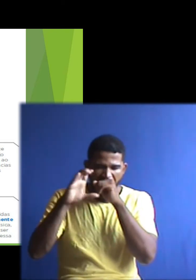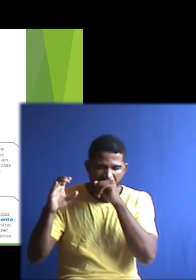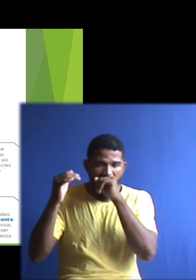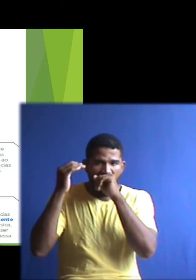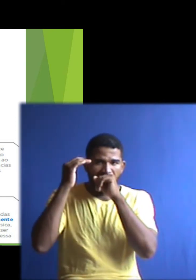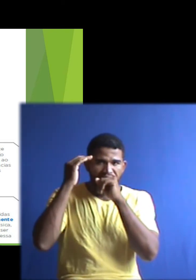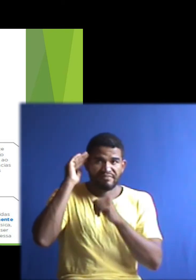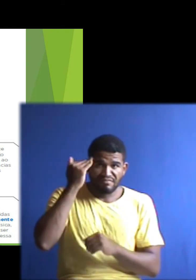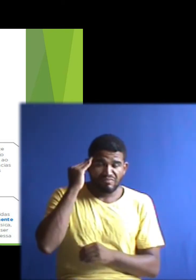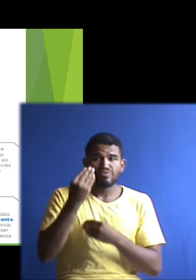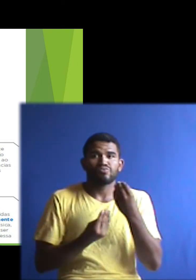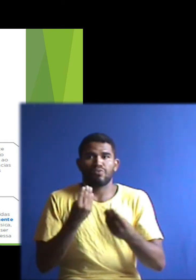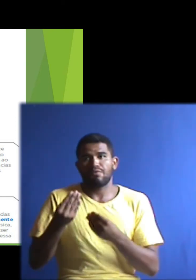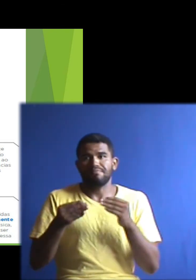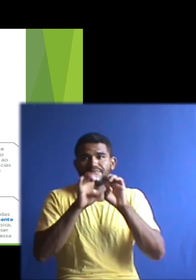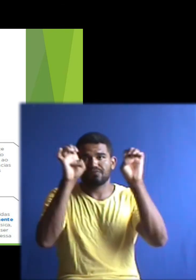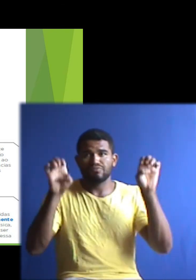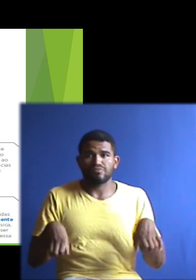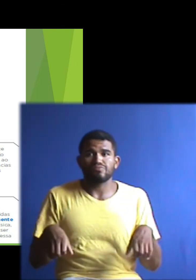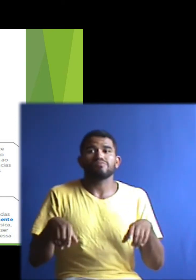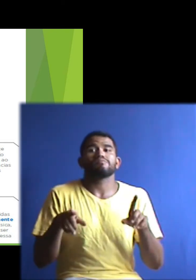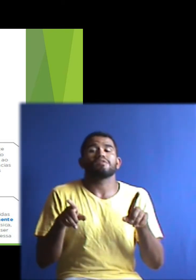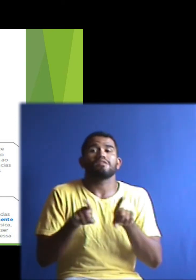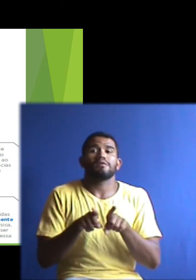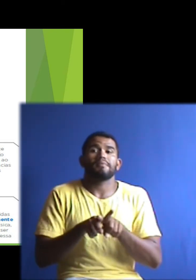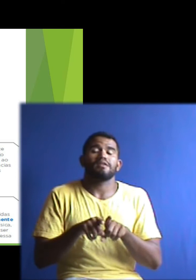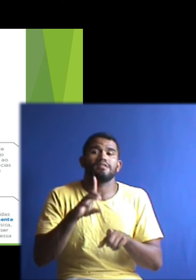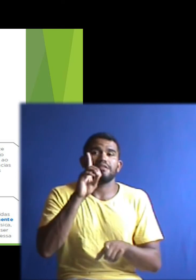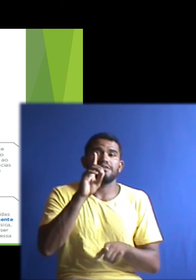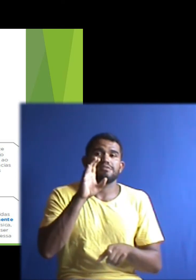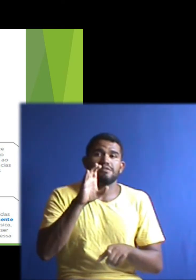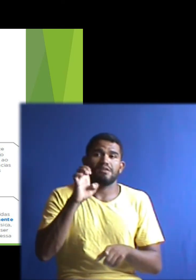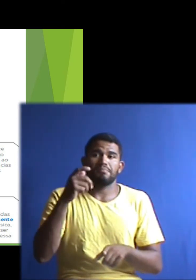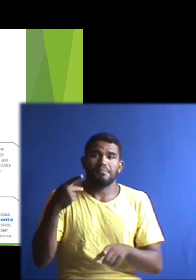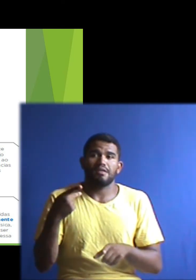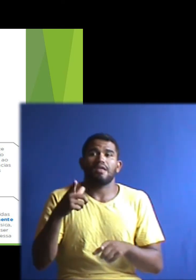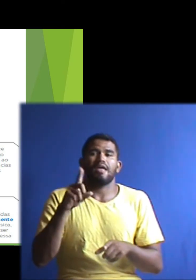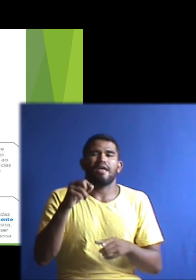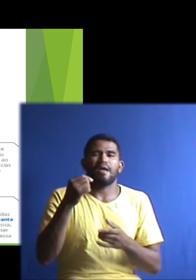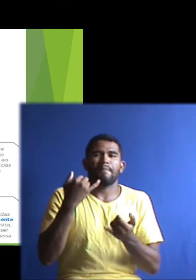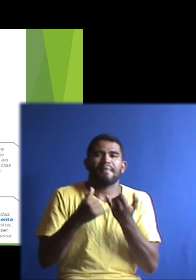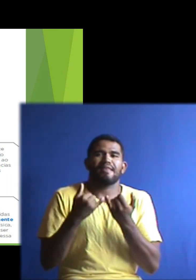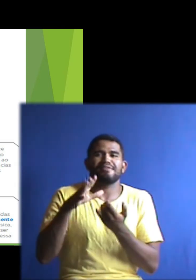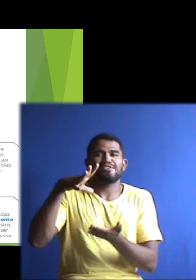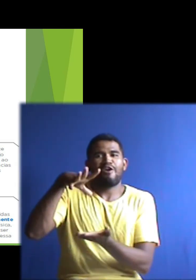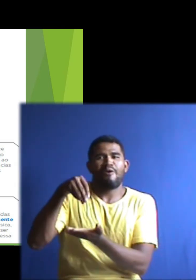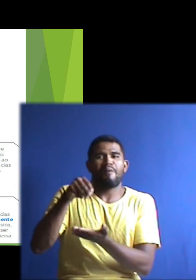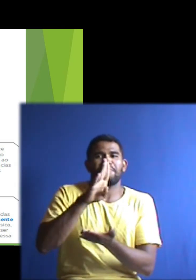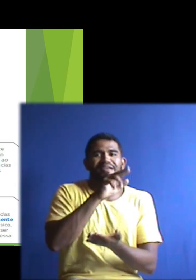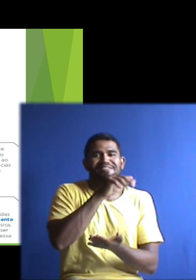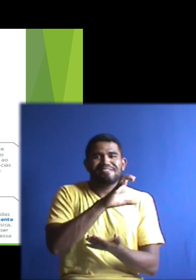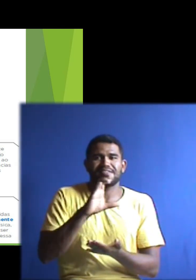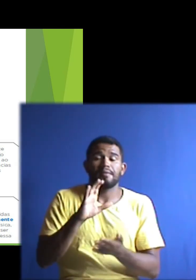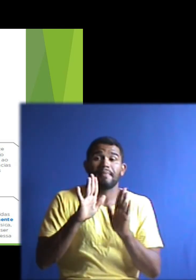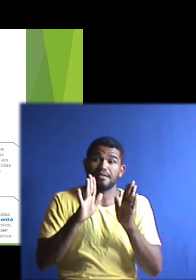dela. E leia o DCEP, que é quase que uma cópia da BNCC, mas também se atentem às diretrizes que o